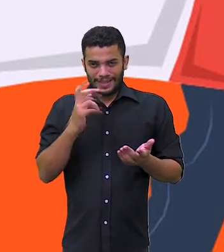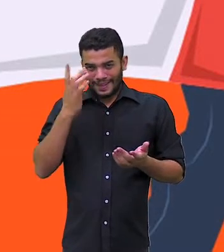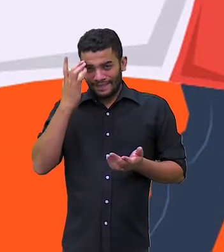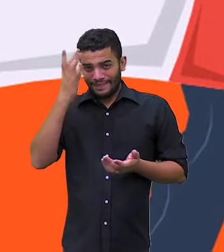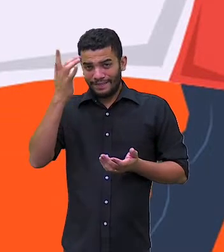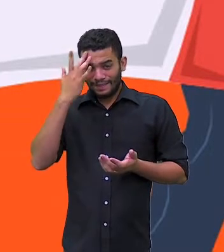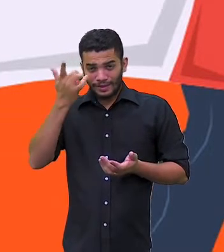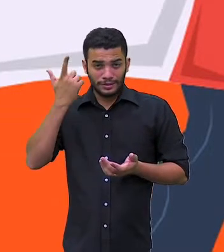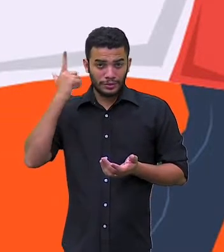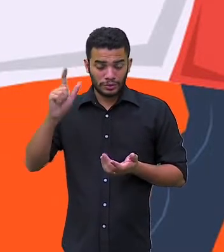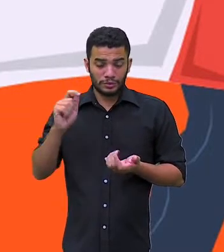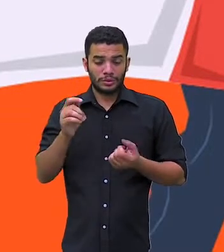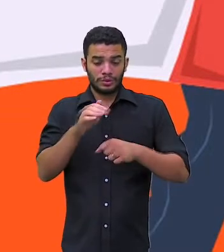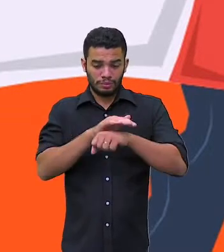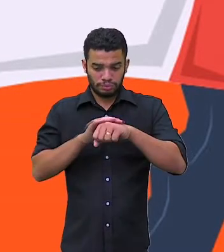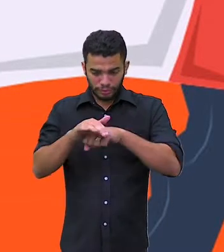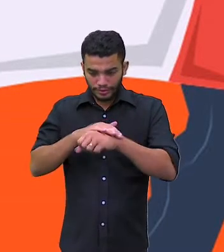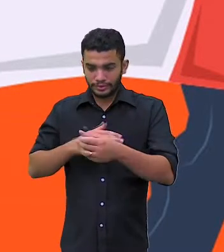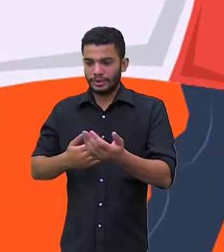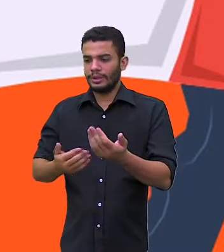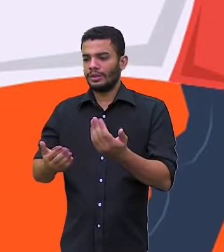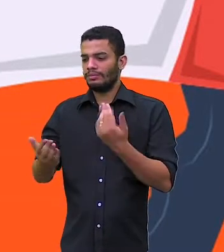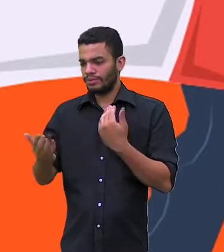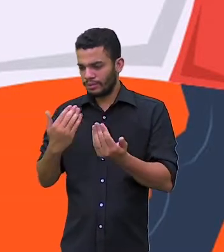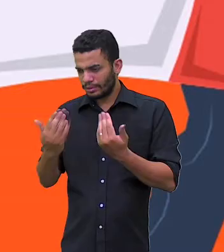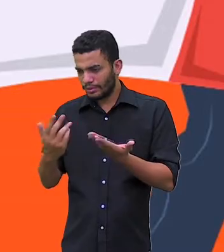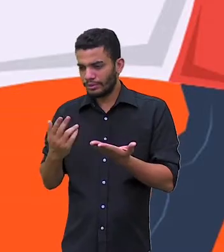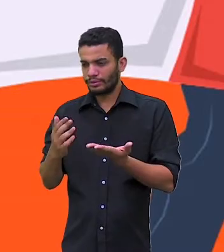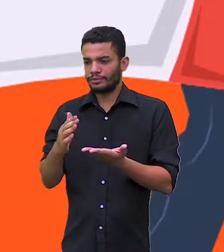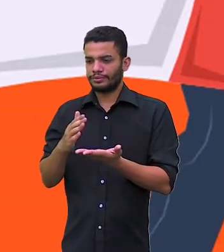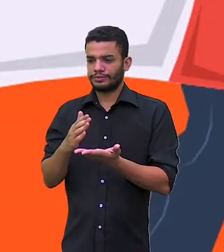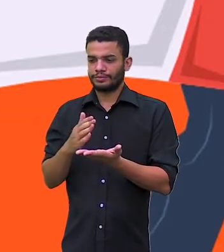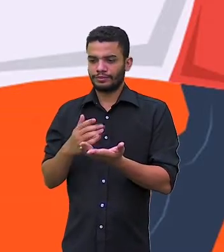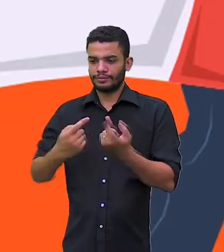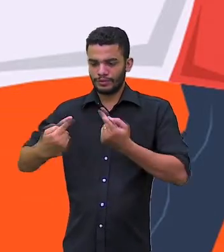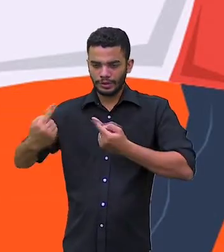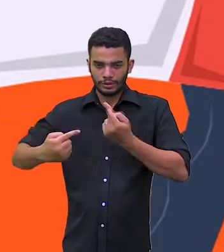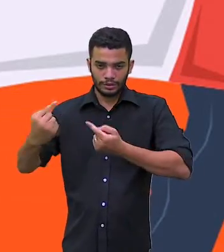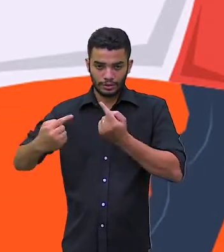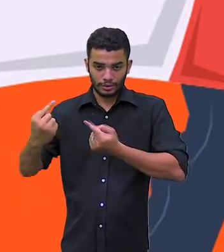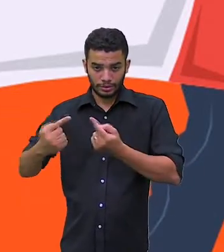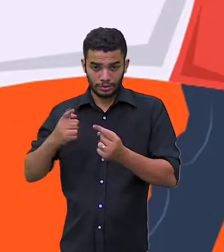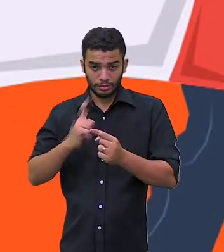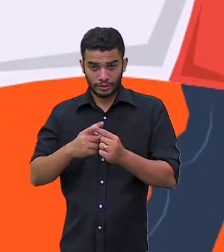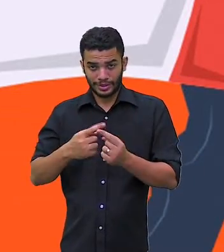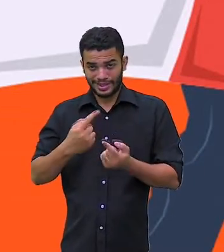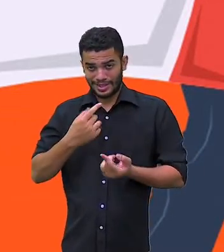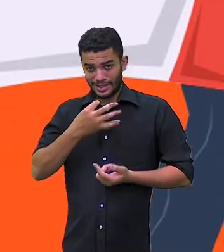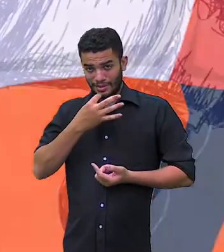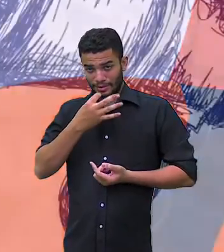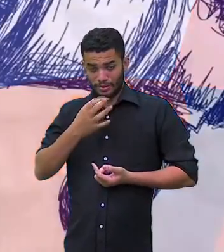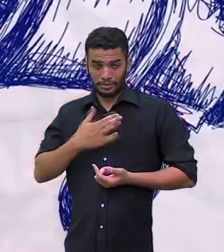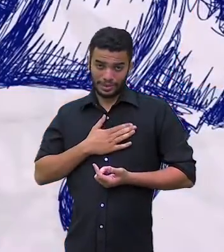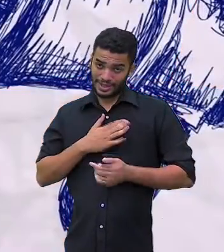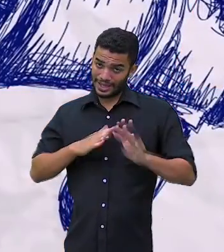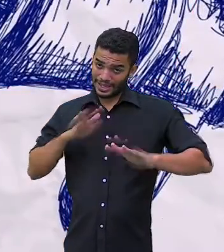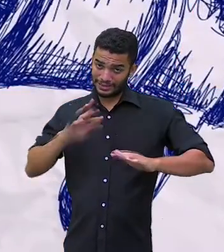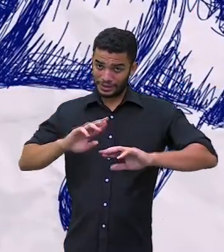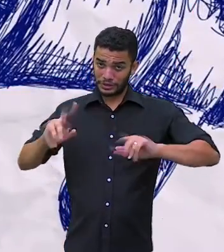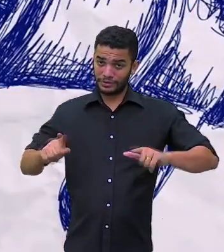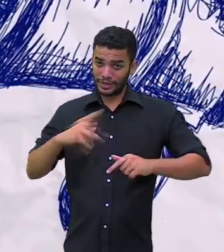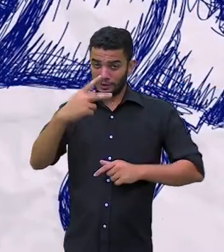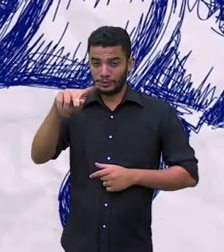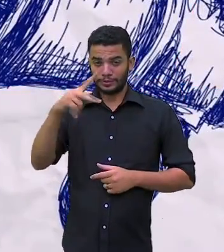de contestar, não é mesmo? Porque eu posso apresentar um ponto de vista diferente do seu. E como fazer um artigo de